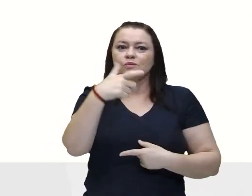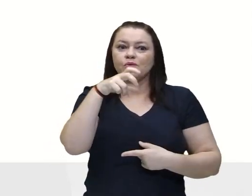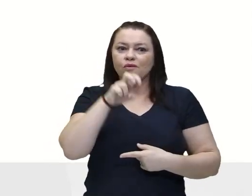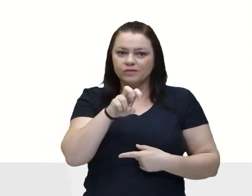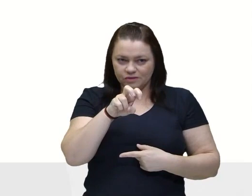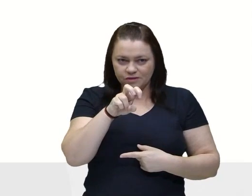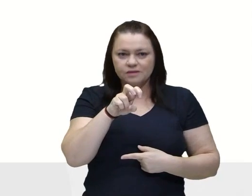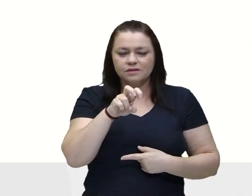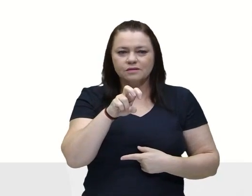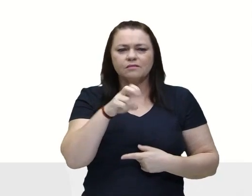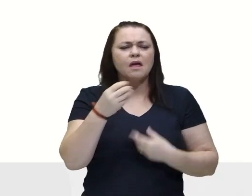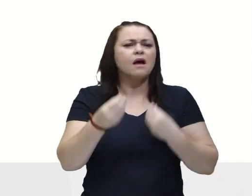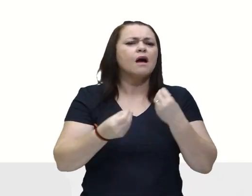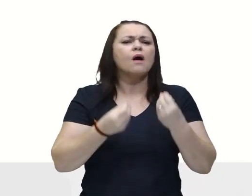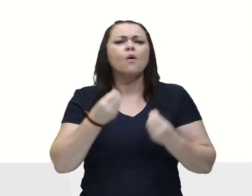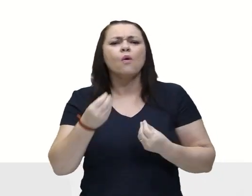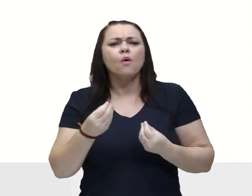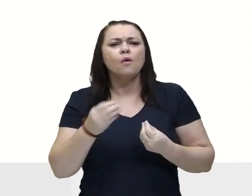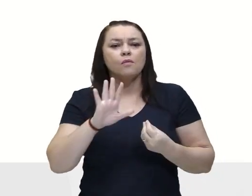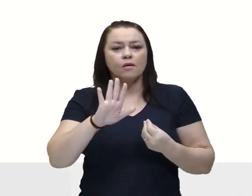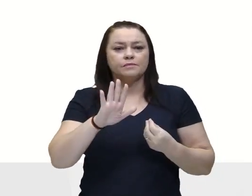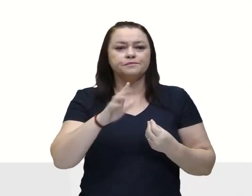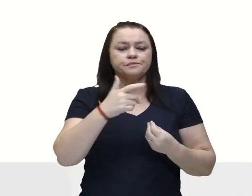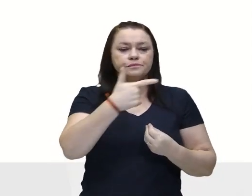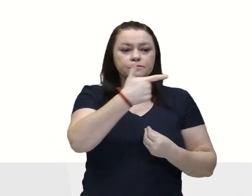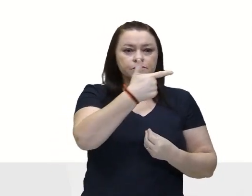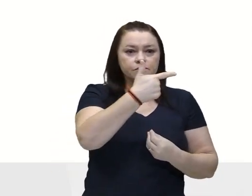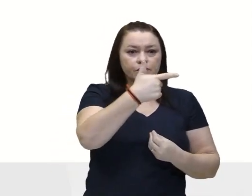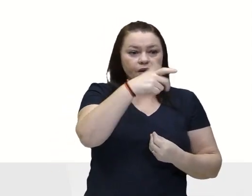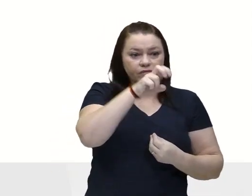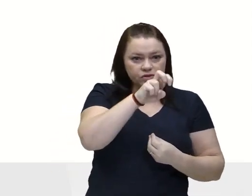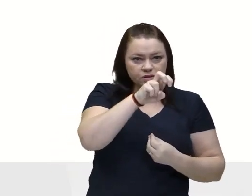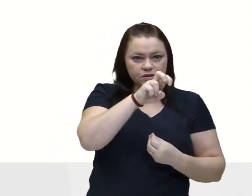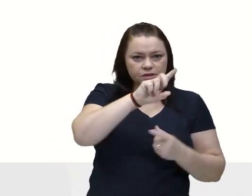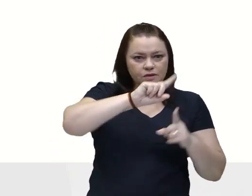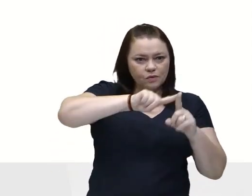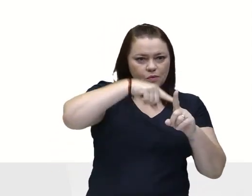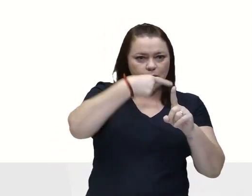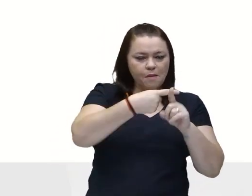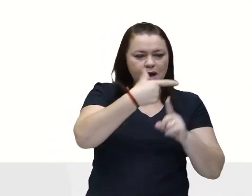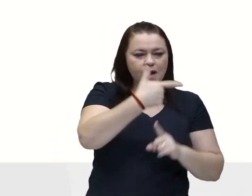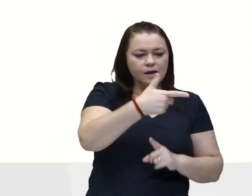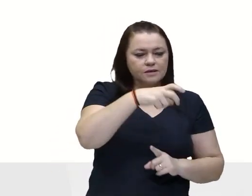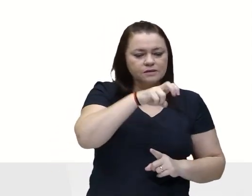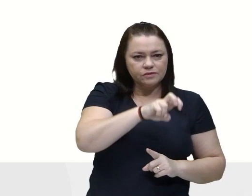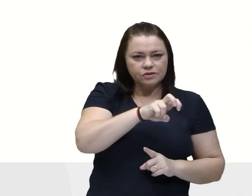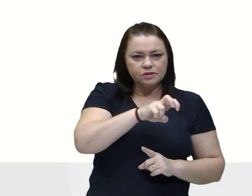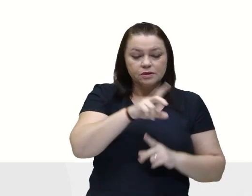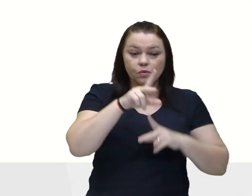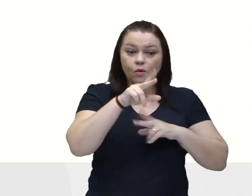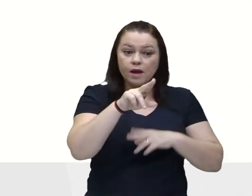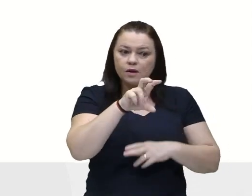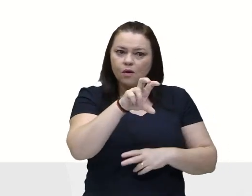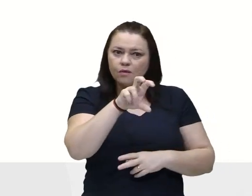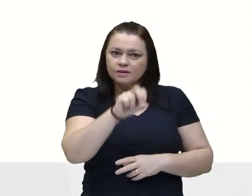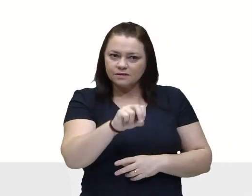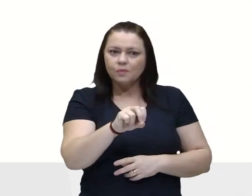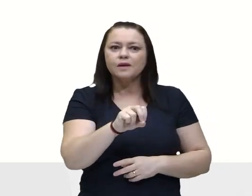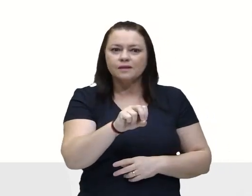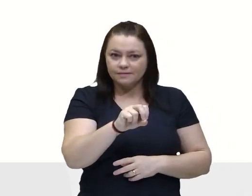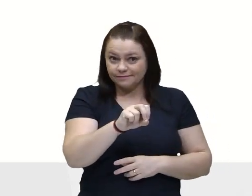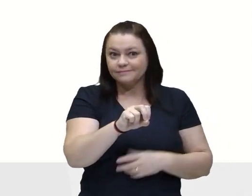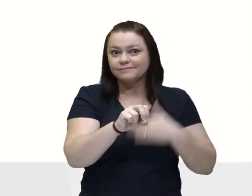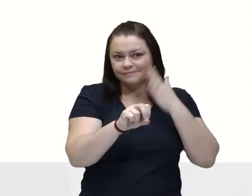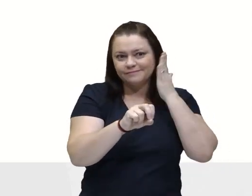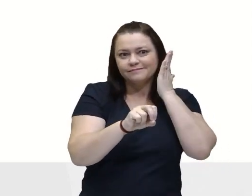raciocinar. Se 25 mais 25, né, é igual a 50, né?